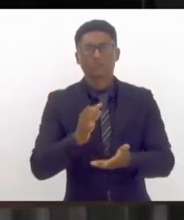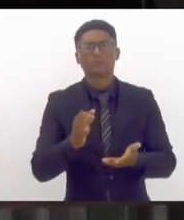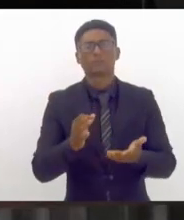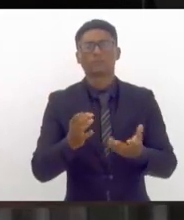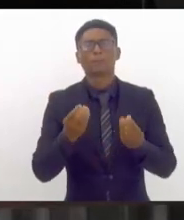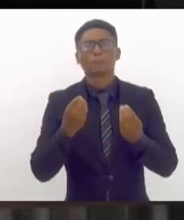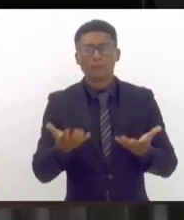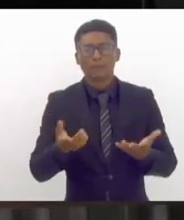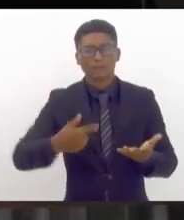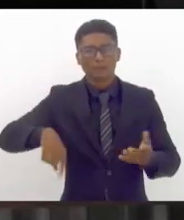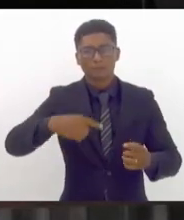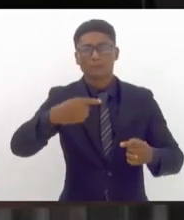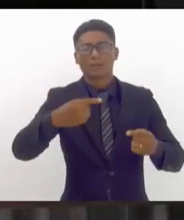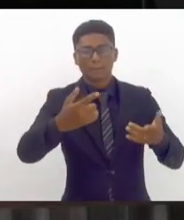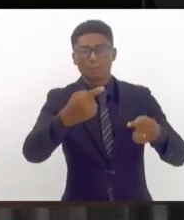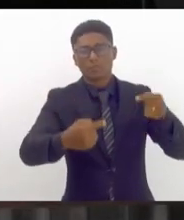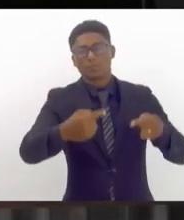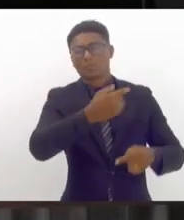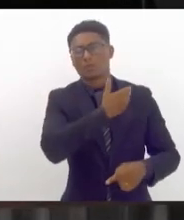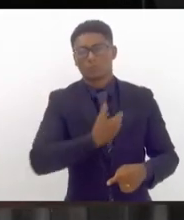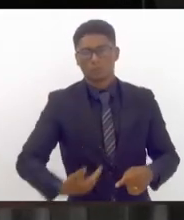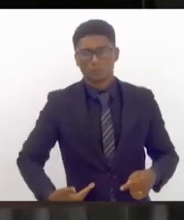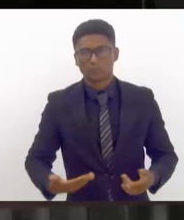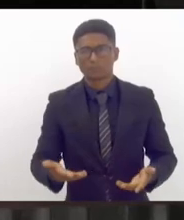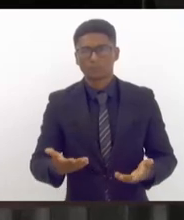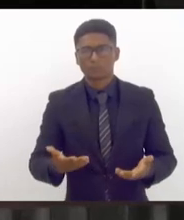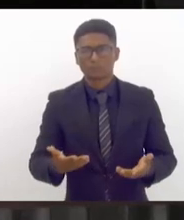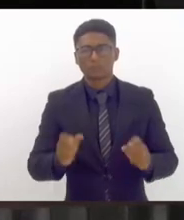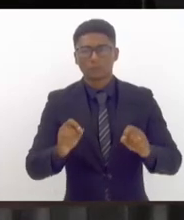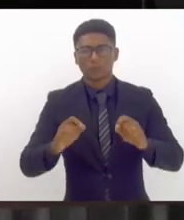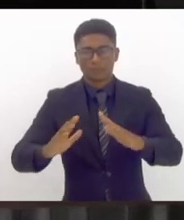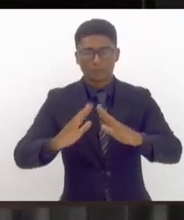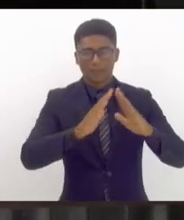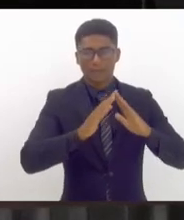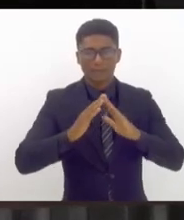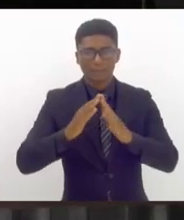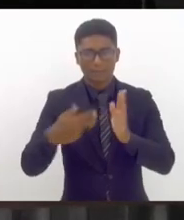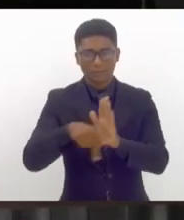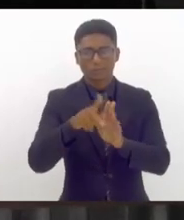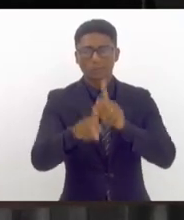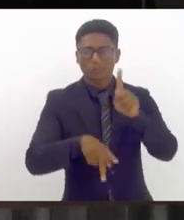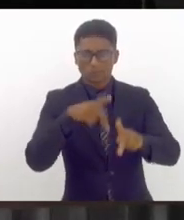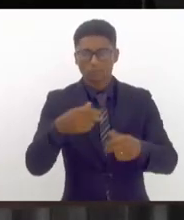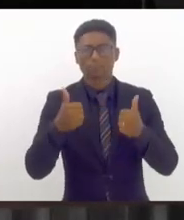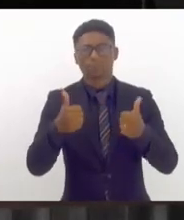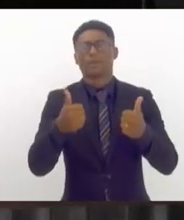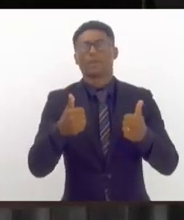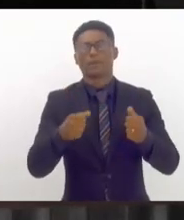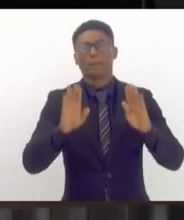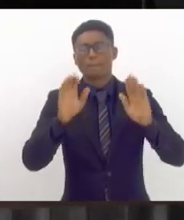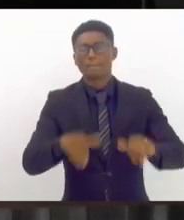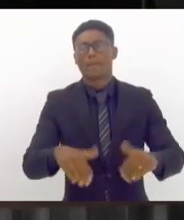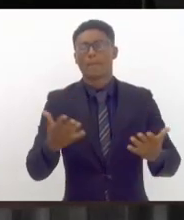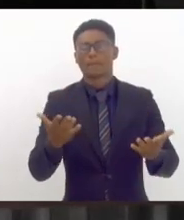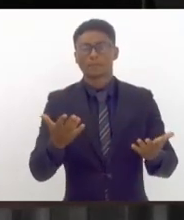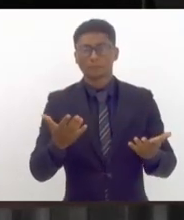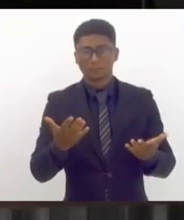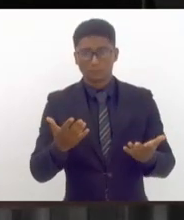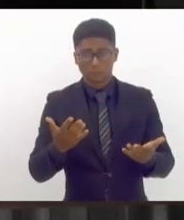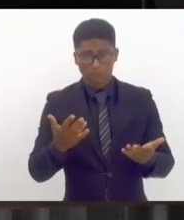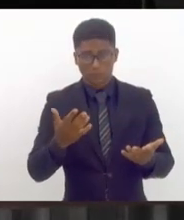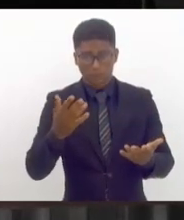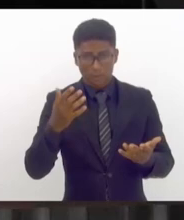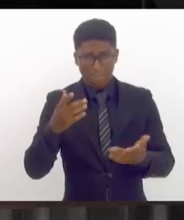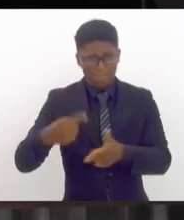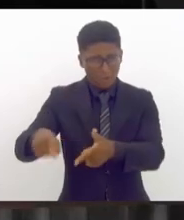gente faça com que a política pública de moradia popular aconteça, que a política pública de prevenção às